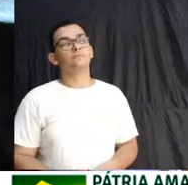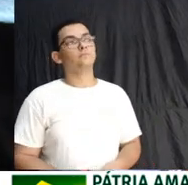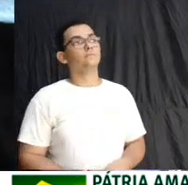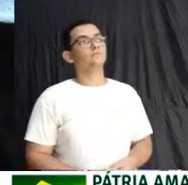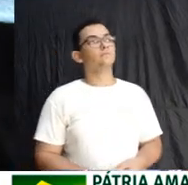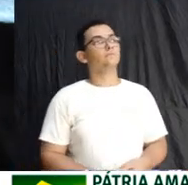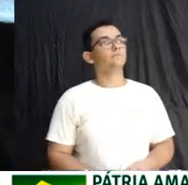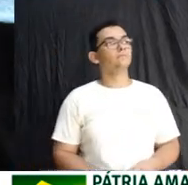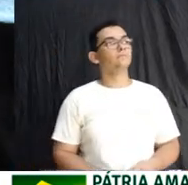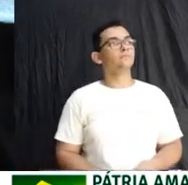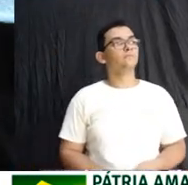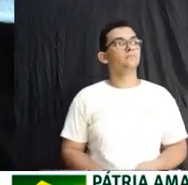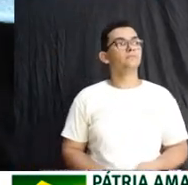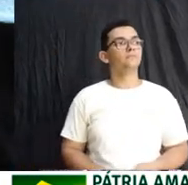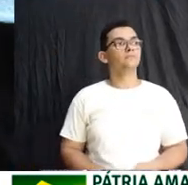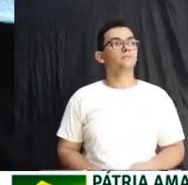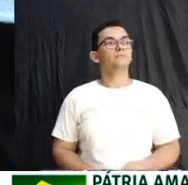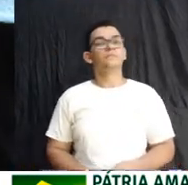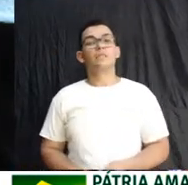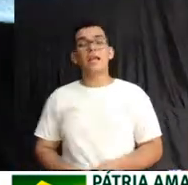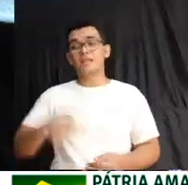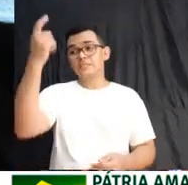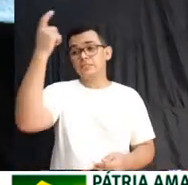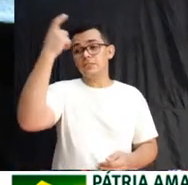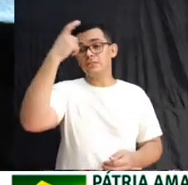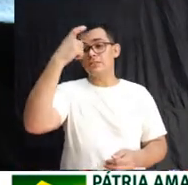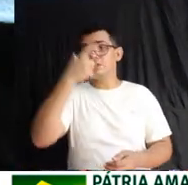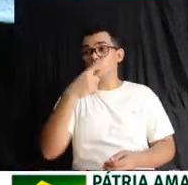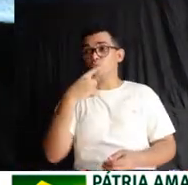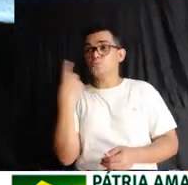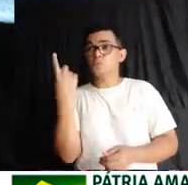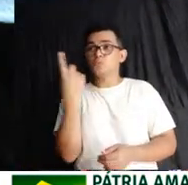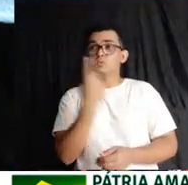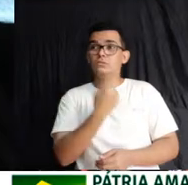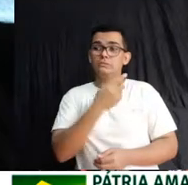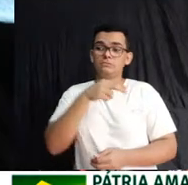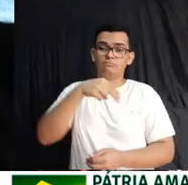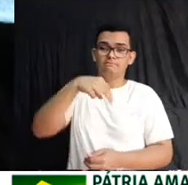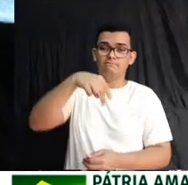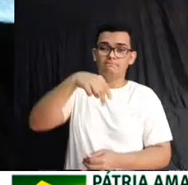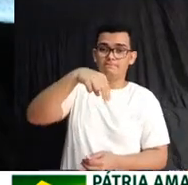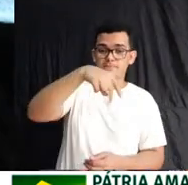Eu caminhei sozinho pela rua,